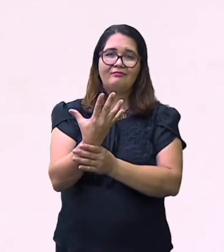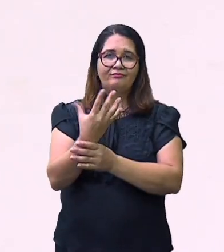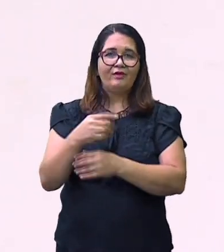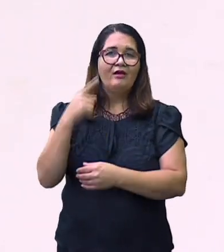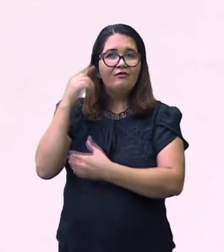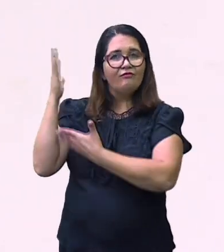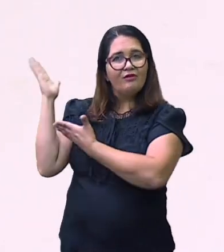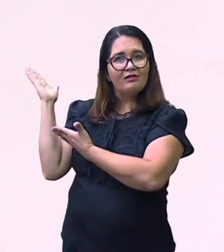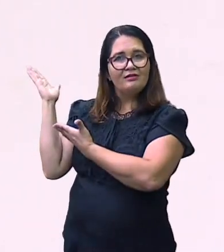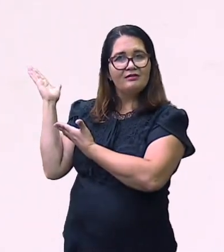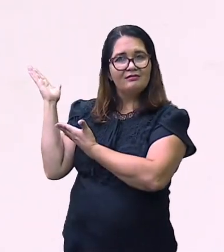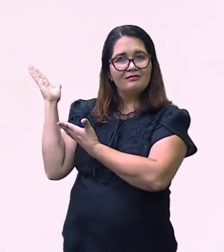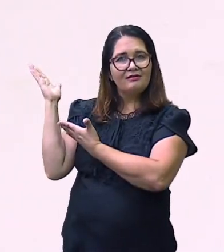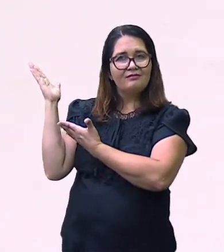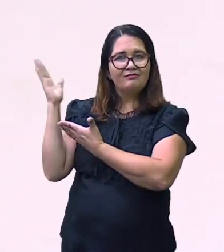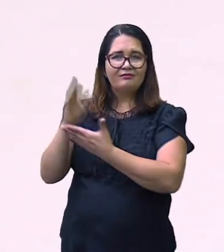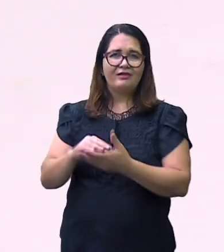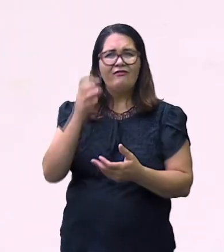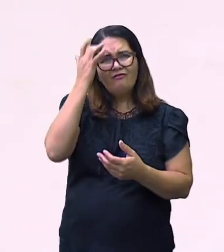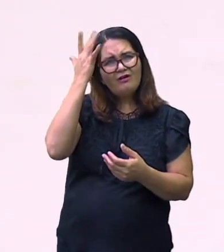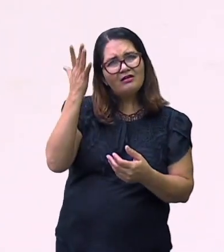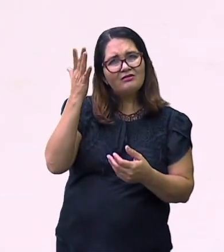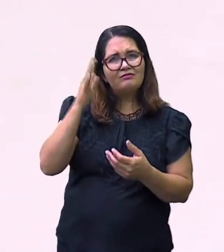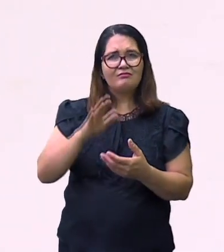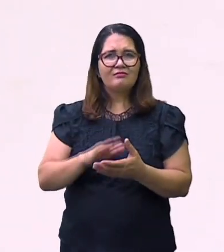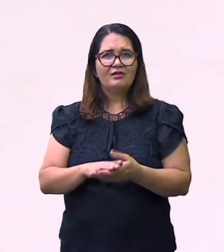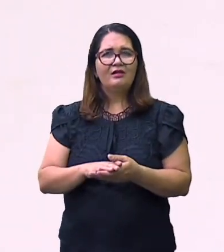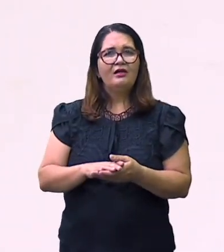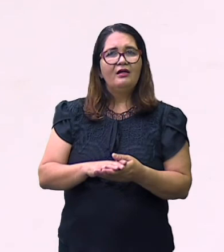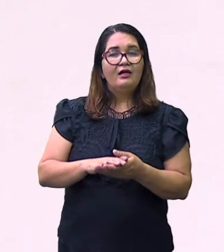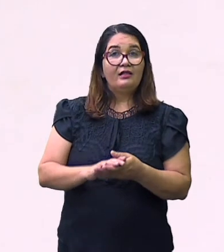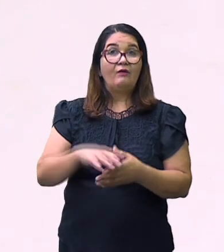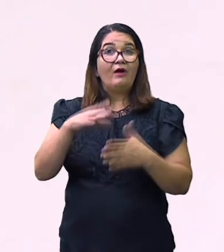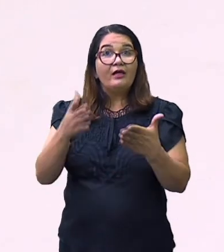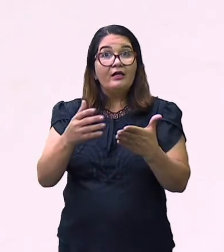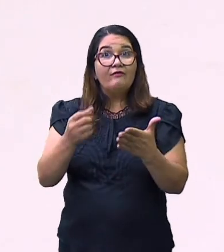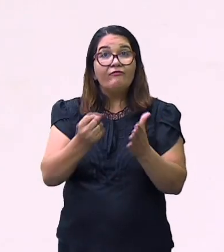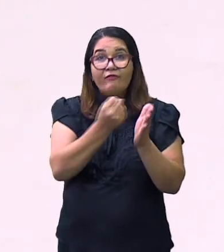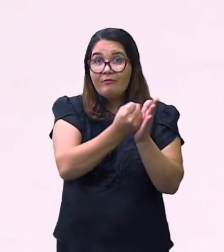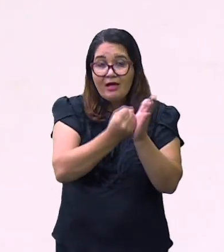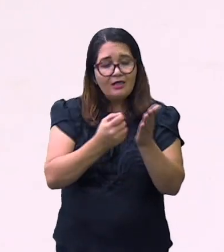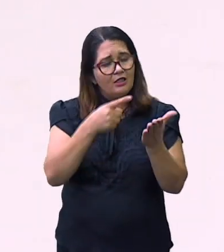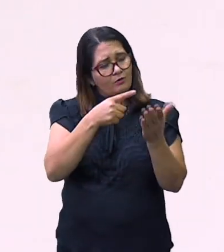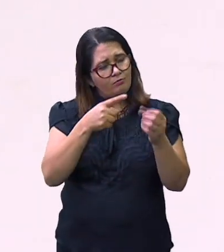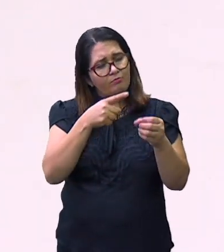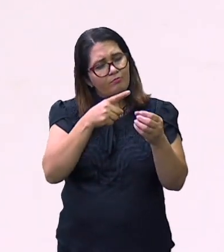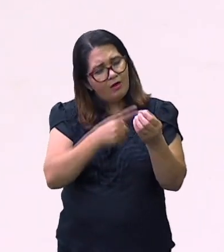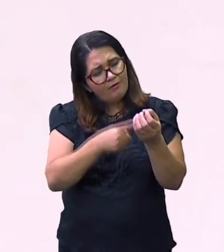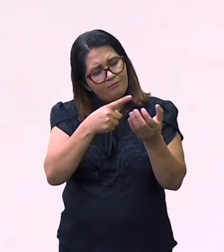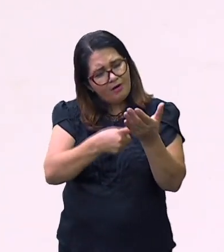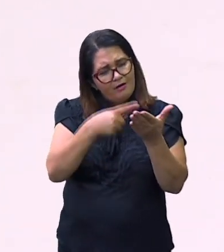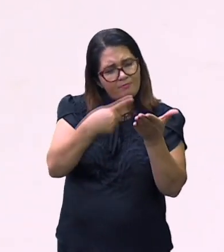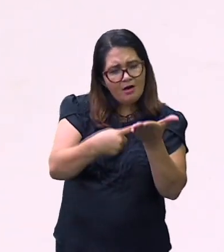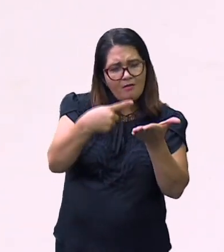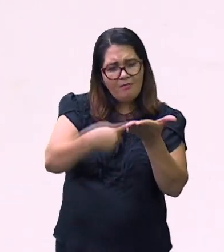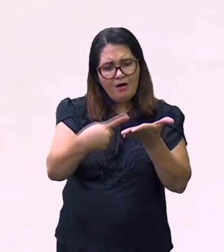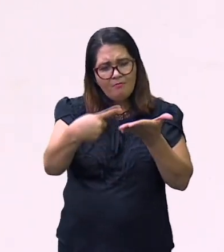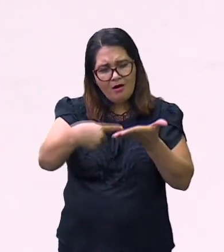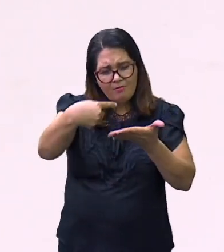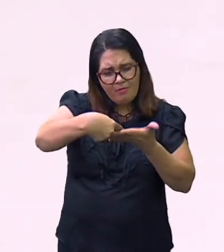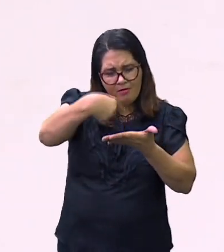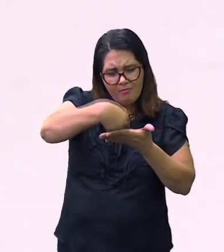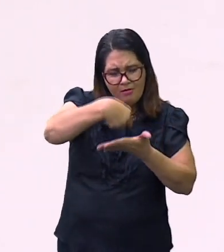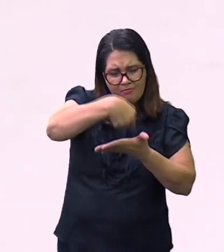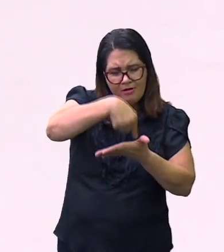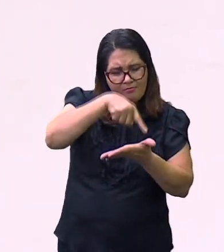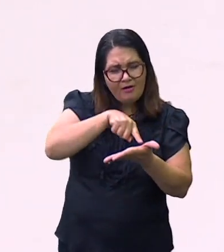Olha bem para vocês verem que legal. E aí eu vou marcar, ó. Vou marcar. E aí ele fica parecendo uns gominhos, como